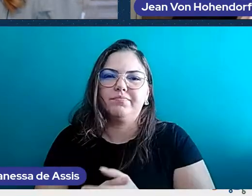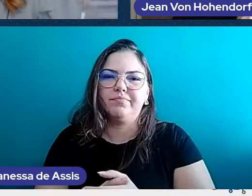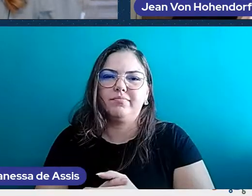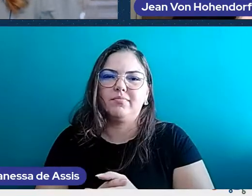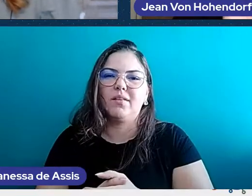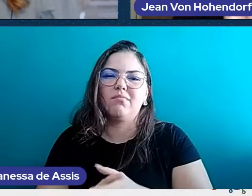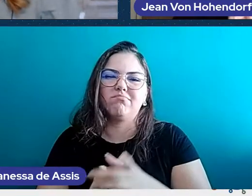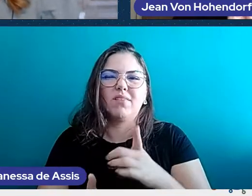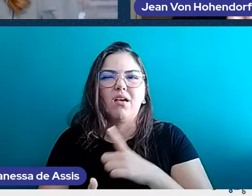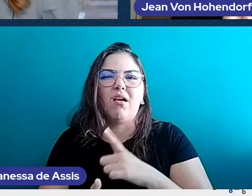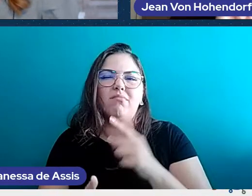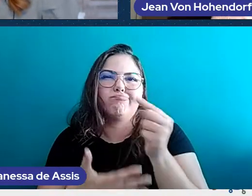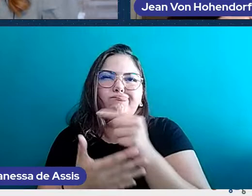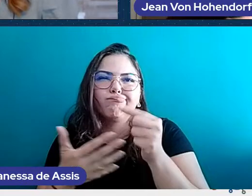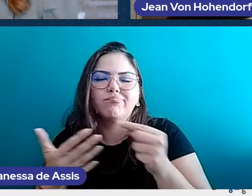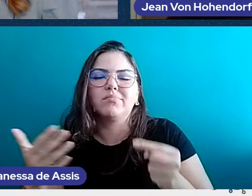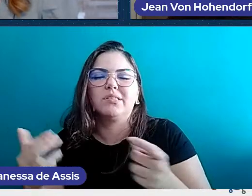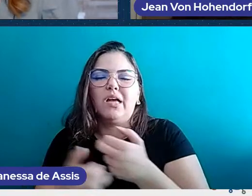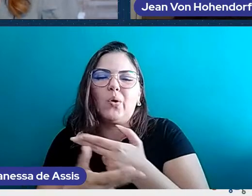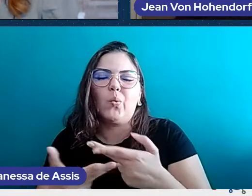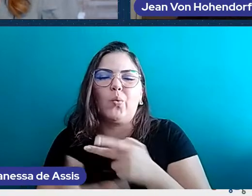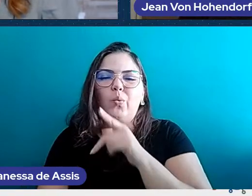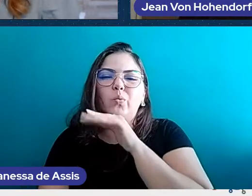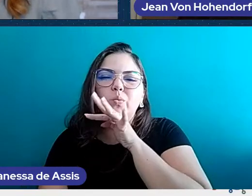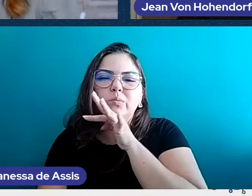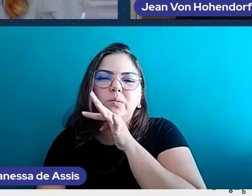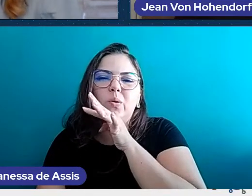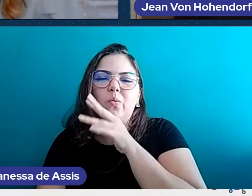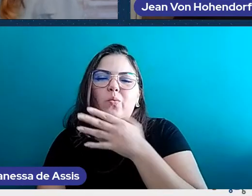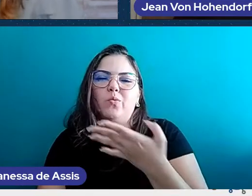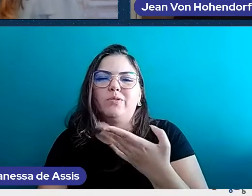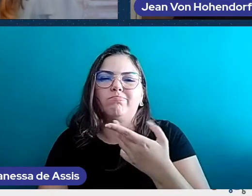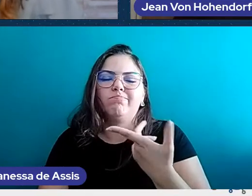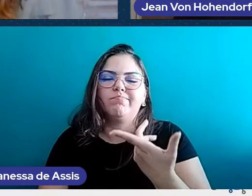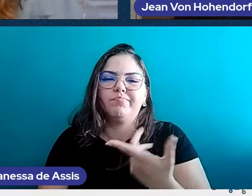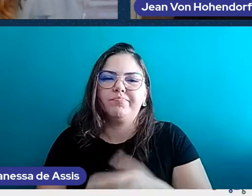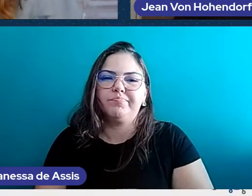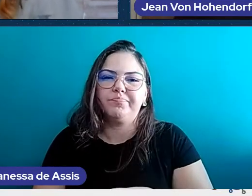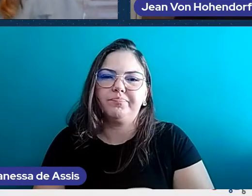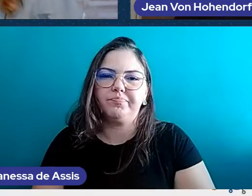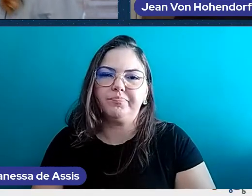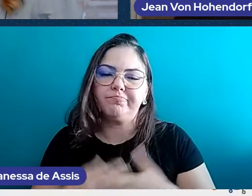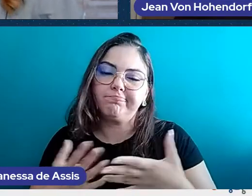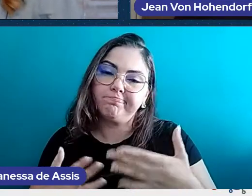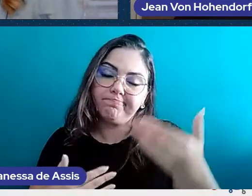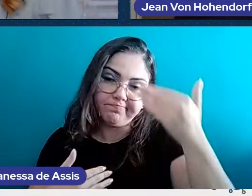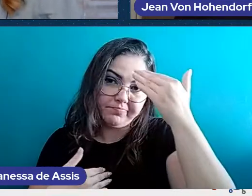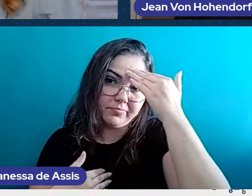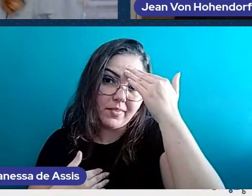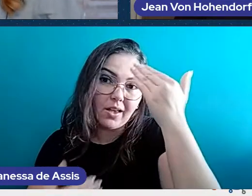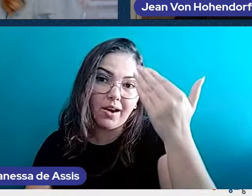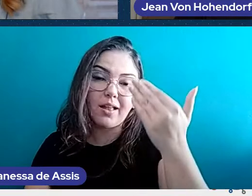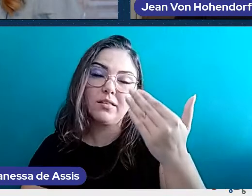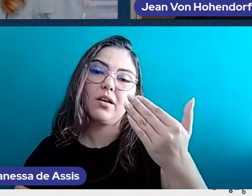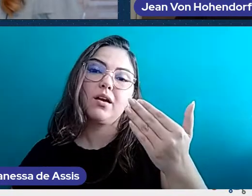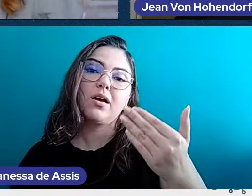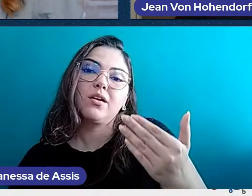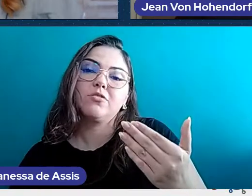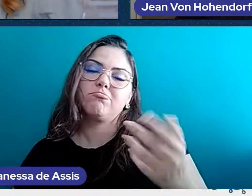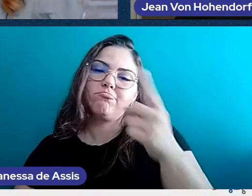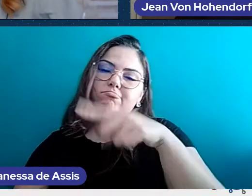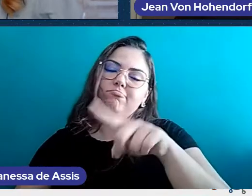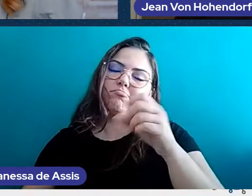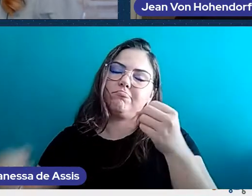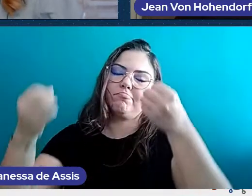nocivos à integridade da pessoa humana. E aí eu lhe agradeço por trazer assim, com tanta